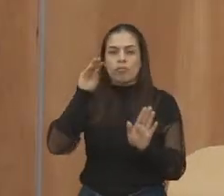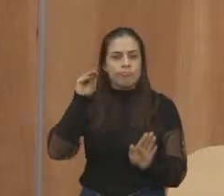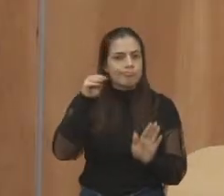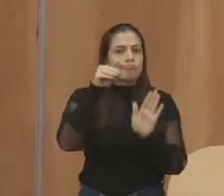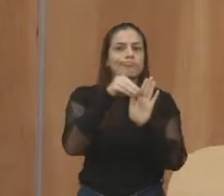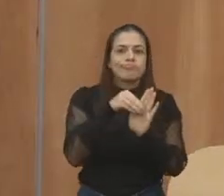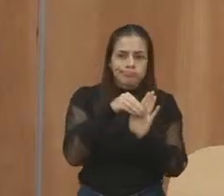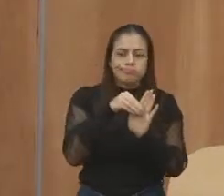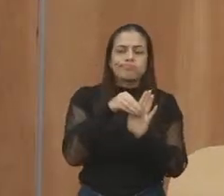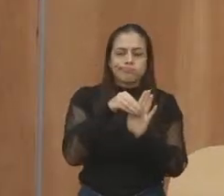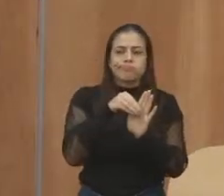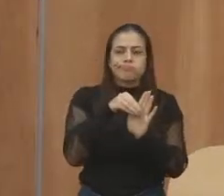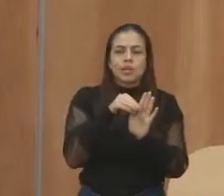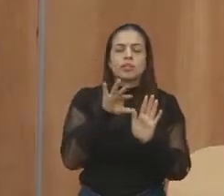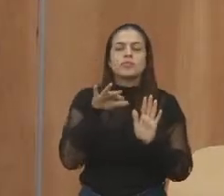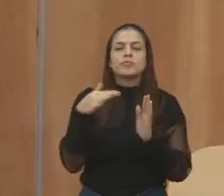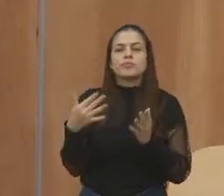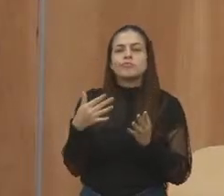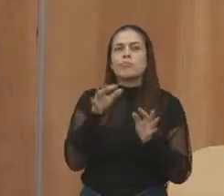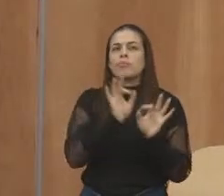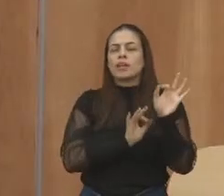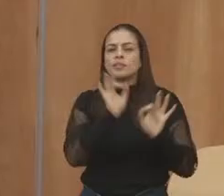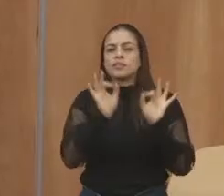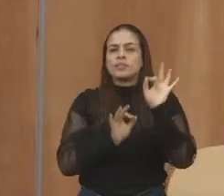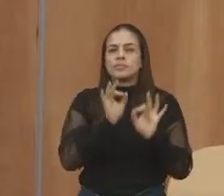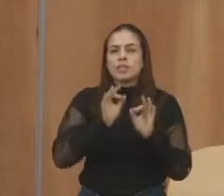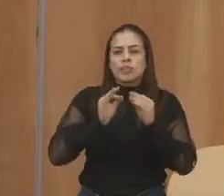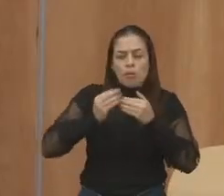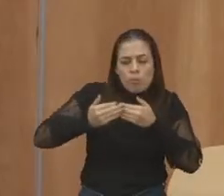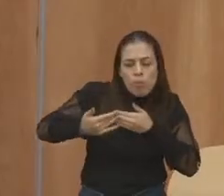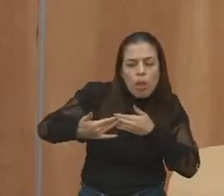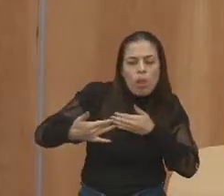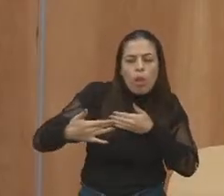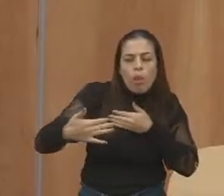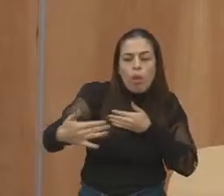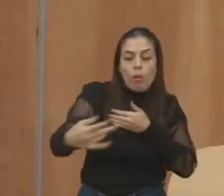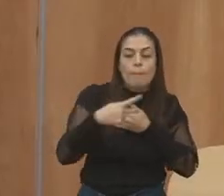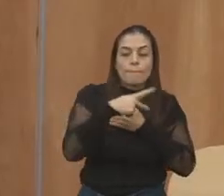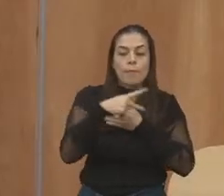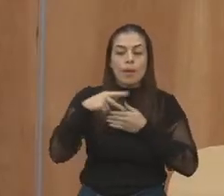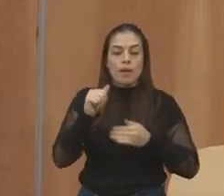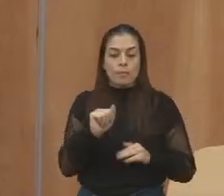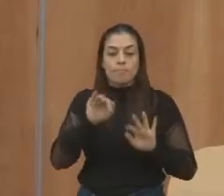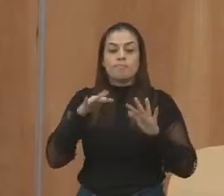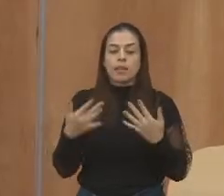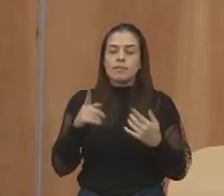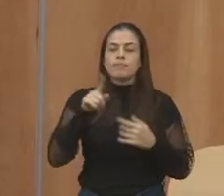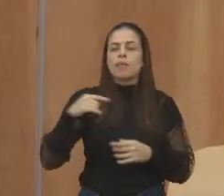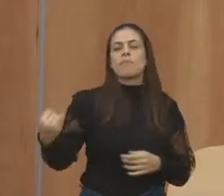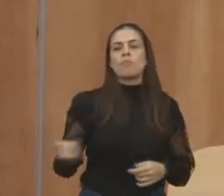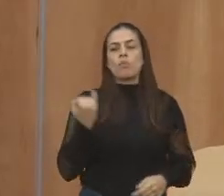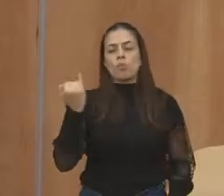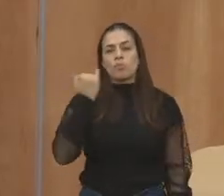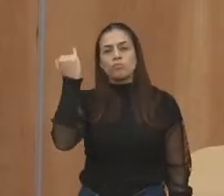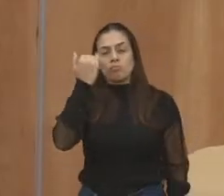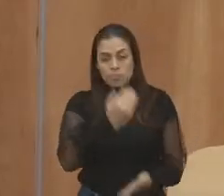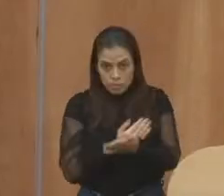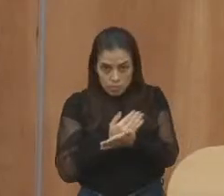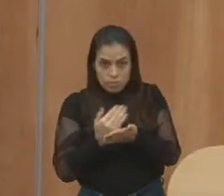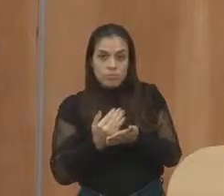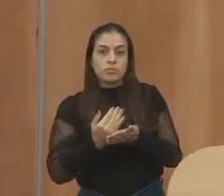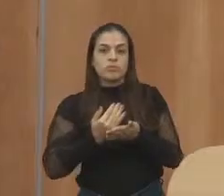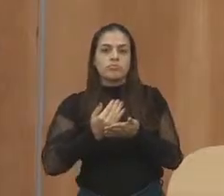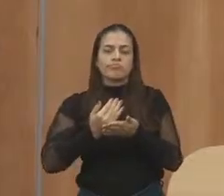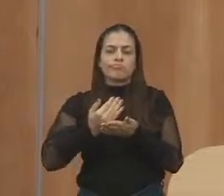inserida plenamente num planejamento de longo prazo, que é o PPA, porém ela é importante para a gente começar a tratar